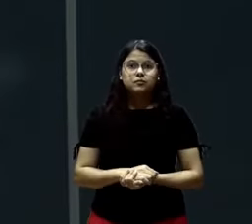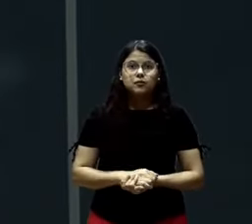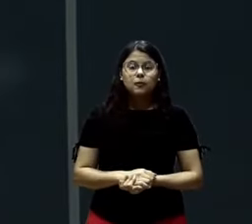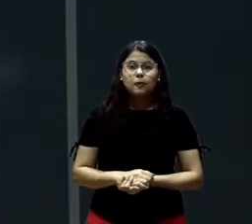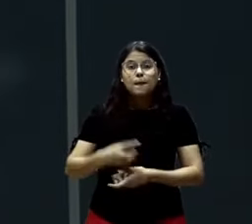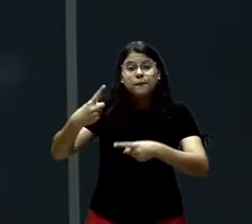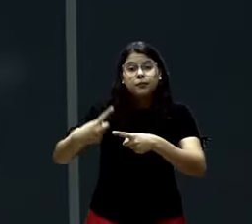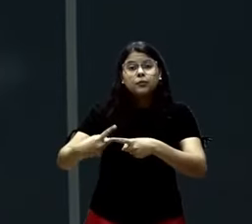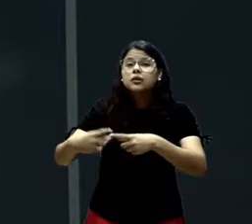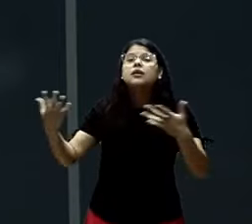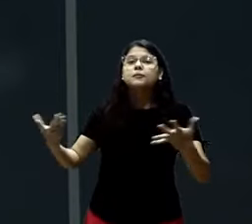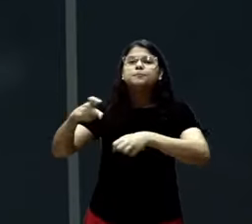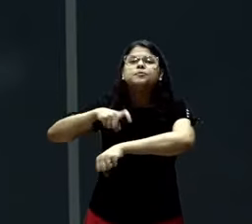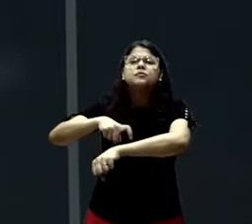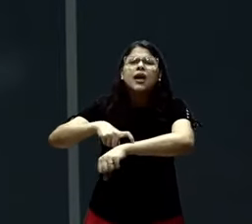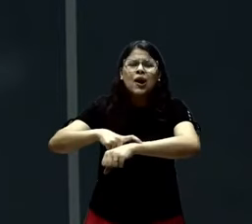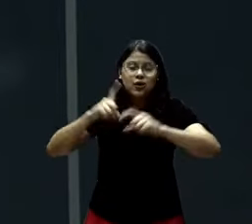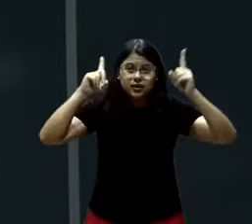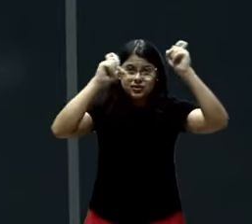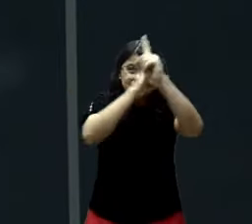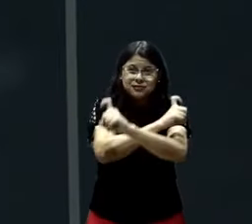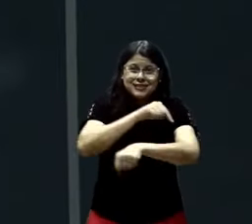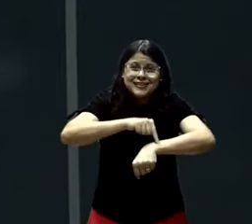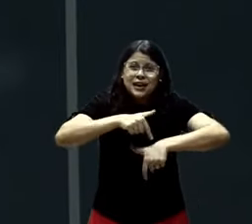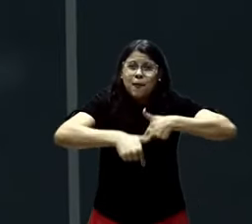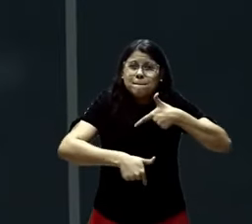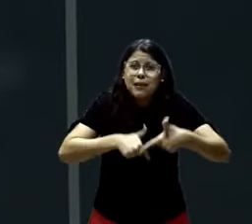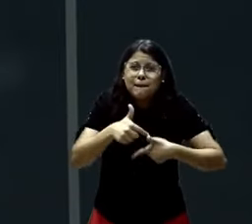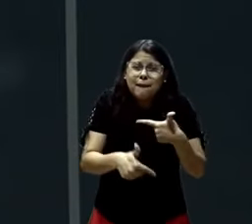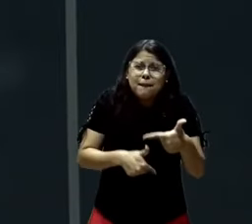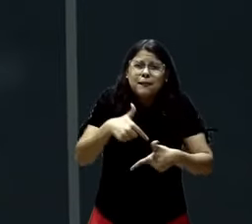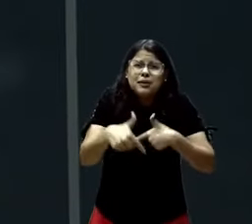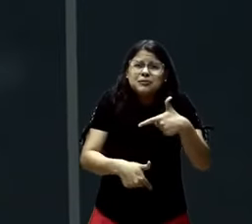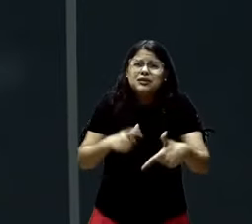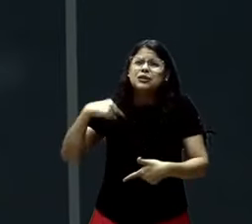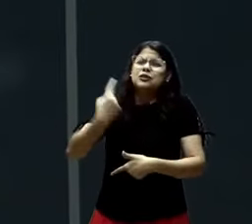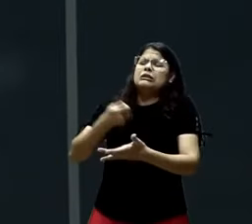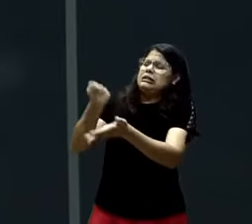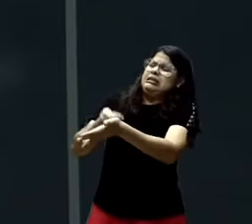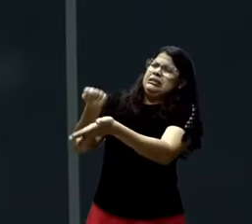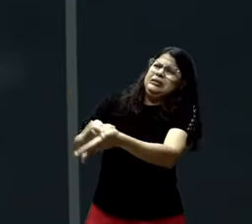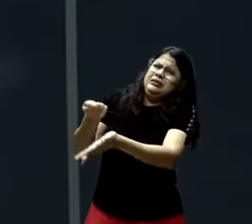Porque no momento da batalha, a gente não para de orar.